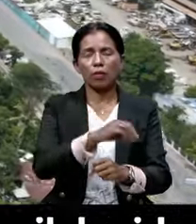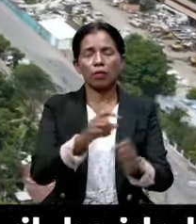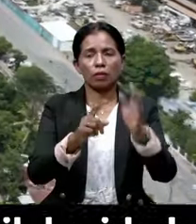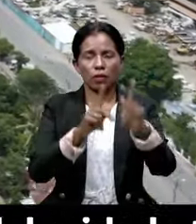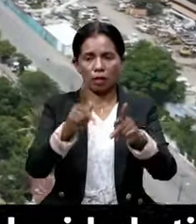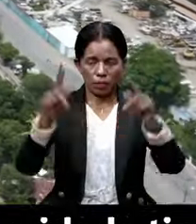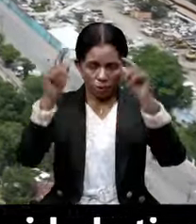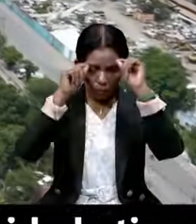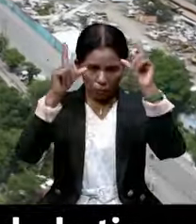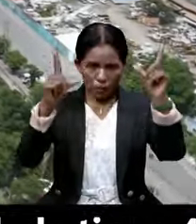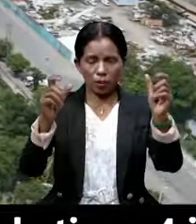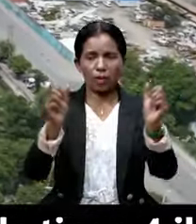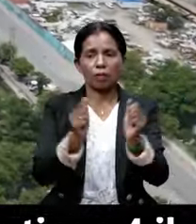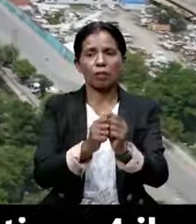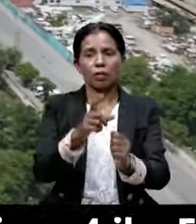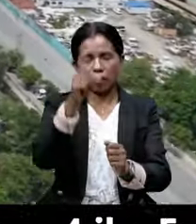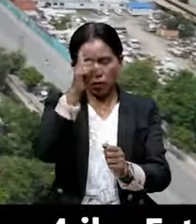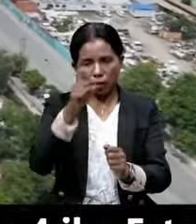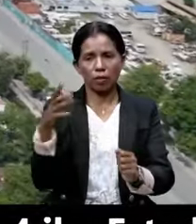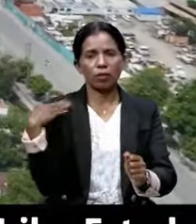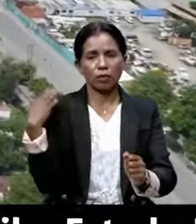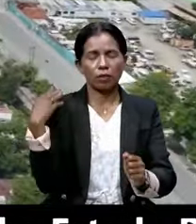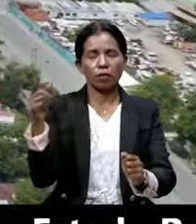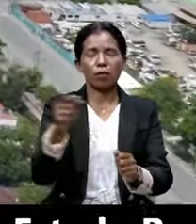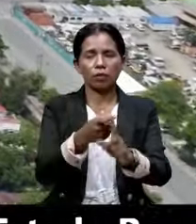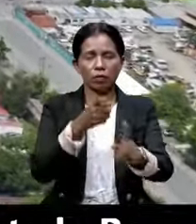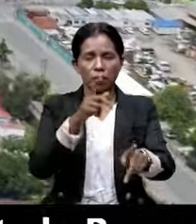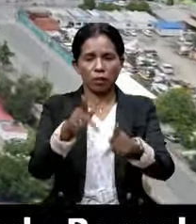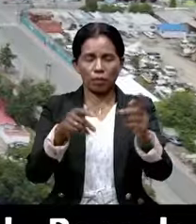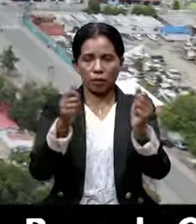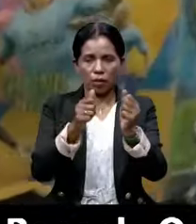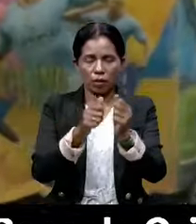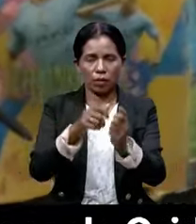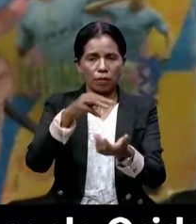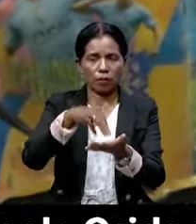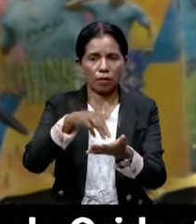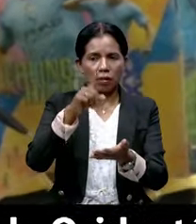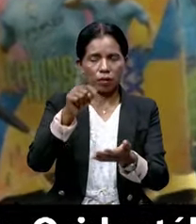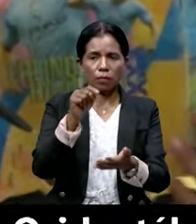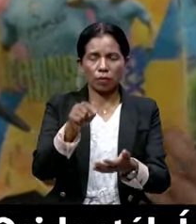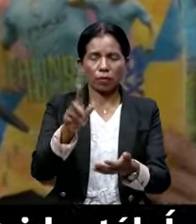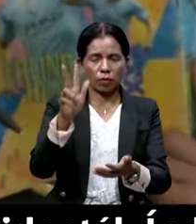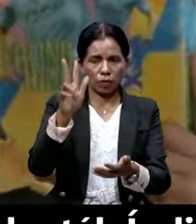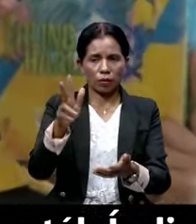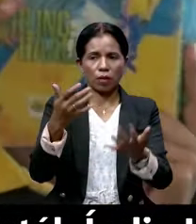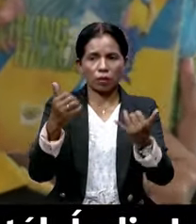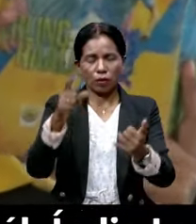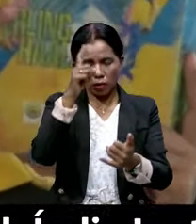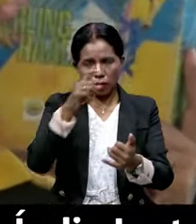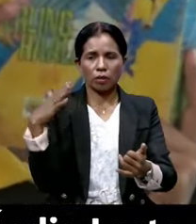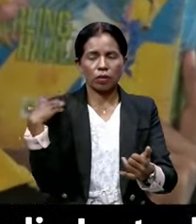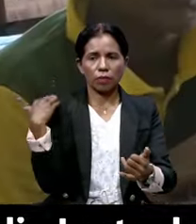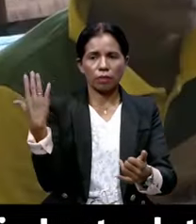populasaun Timor-Leste dominante o idade joven usi populasaun hamutuk miliaun ida pontu tolu lolos o idade foi ensai